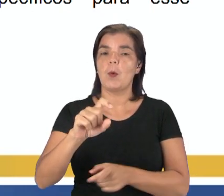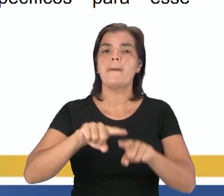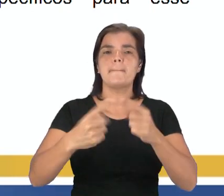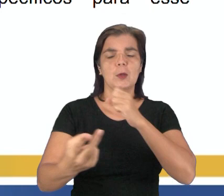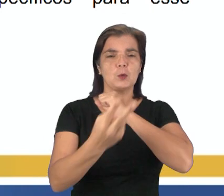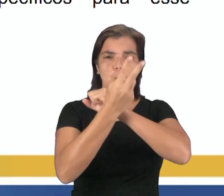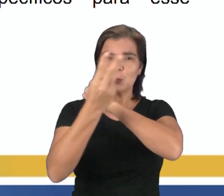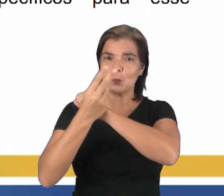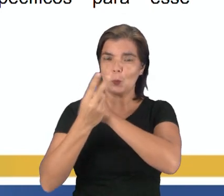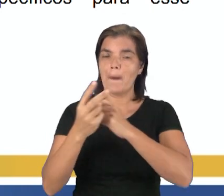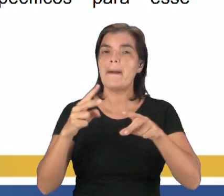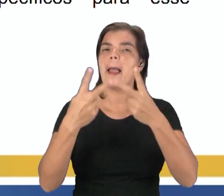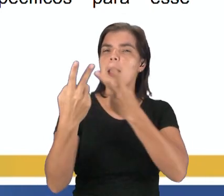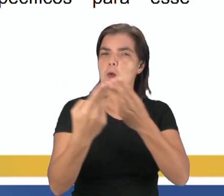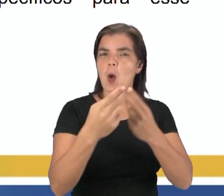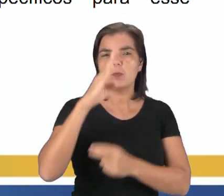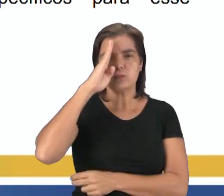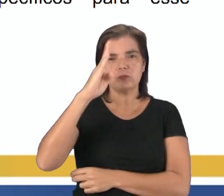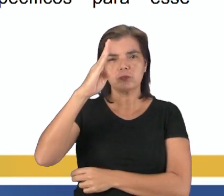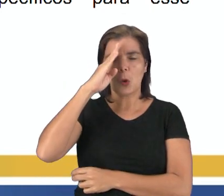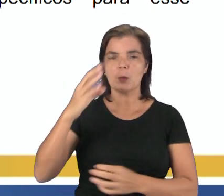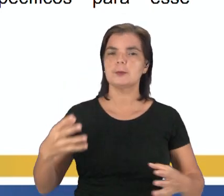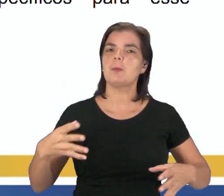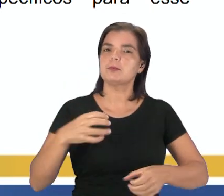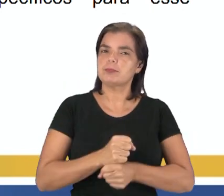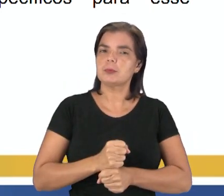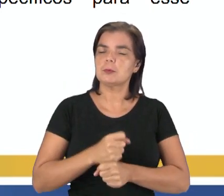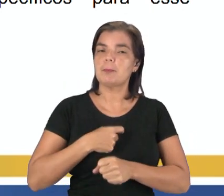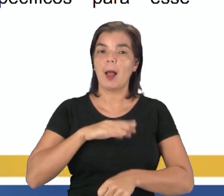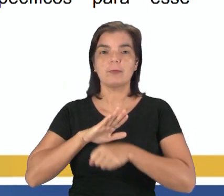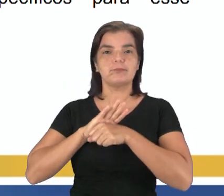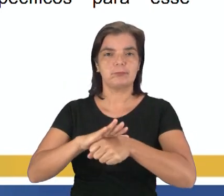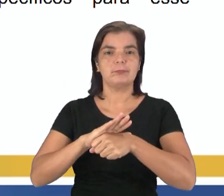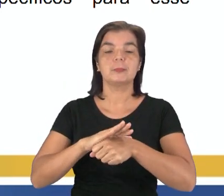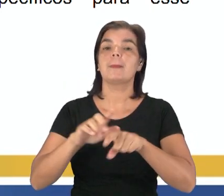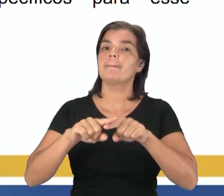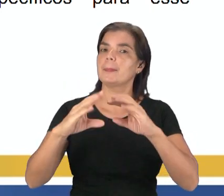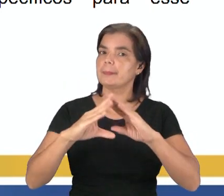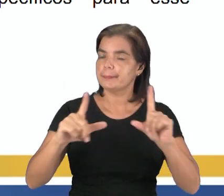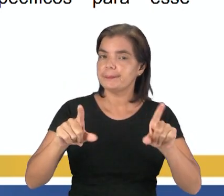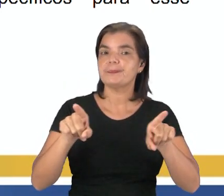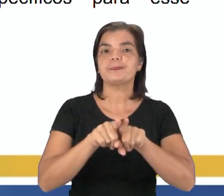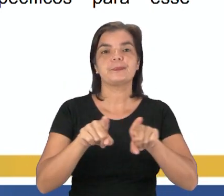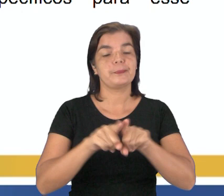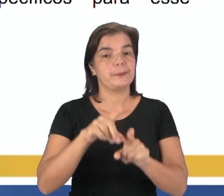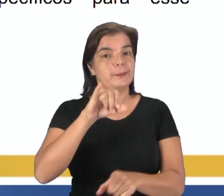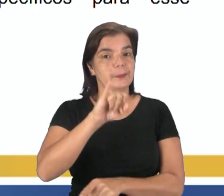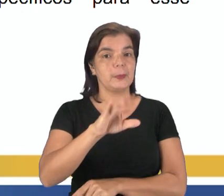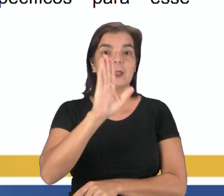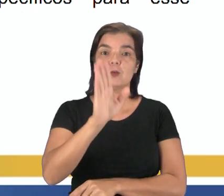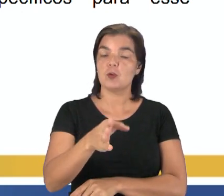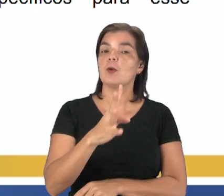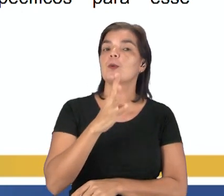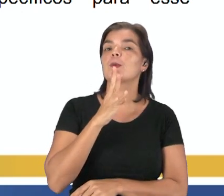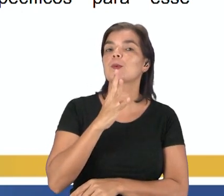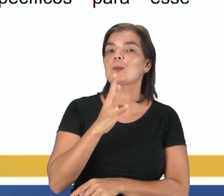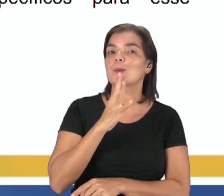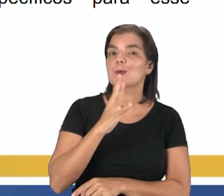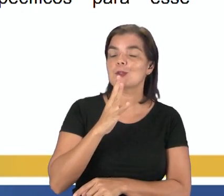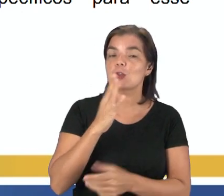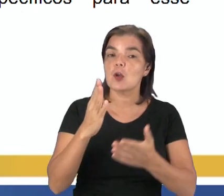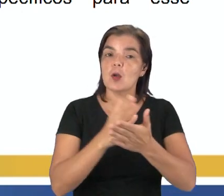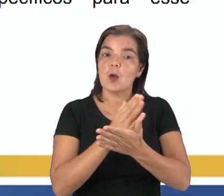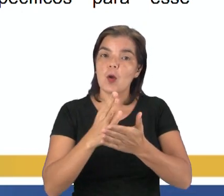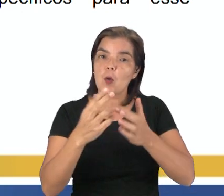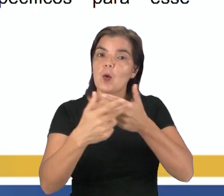soldados que estão sempre prontos para tentar nos defender. Mas é claro que a gente só vai ter esses soldados se a gente já conhecer também